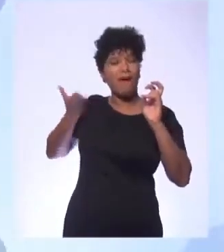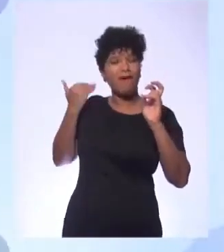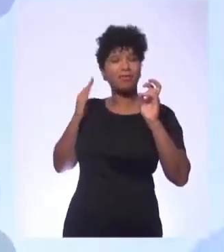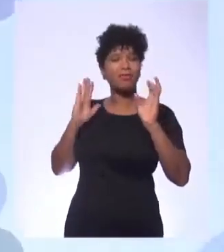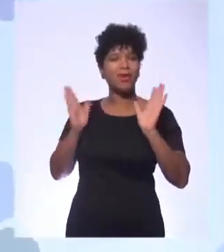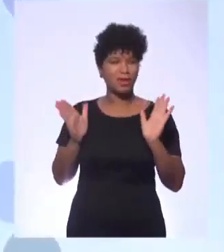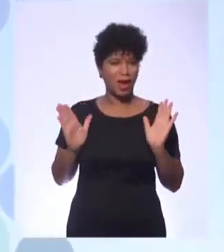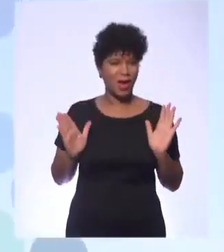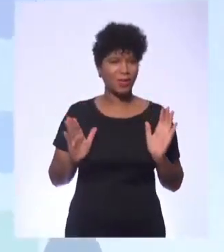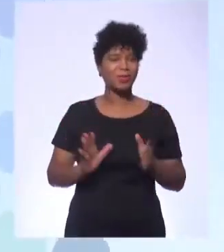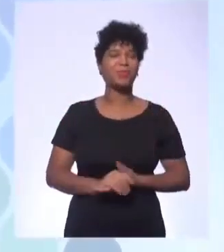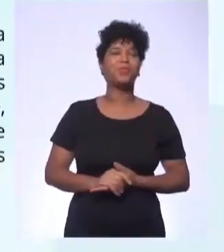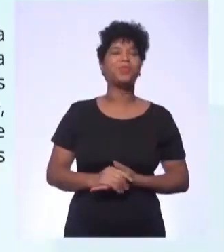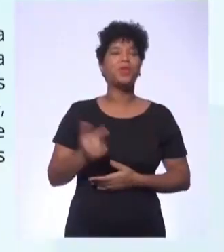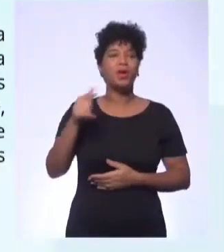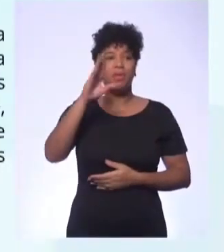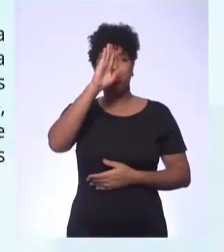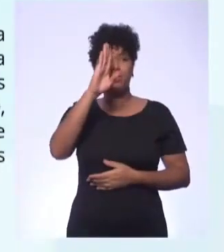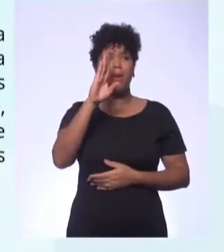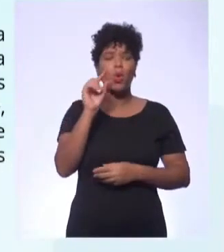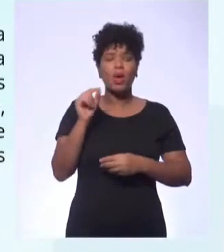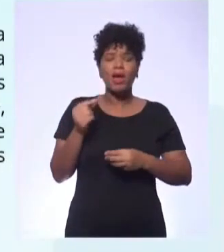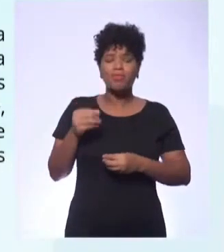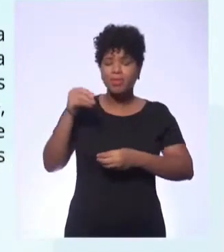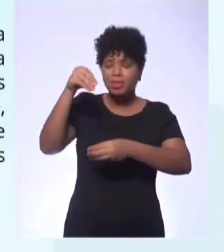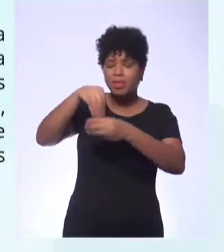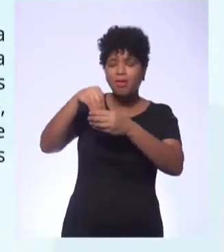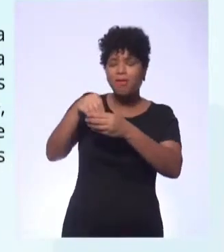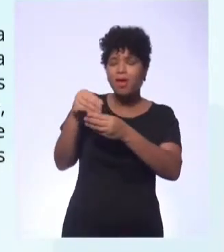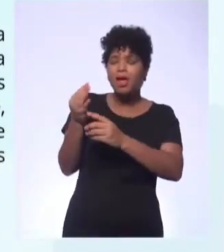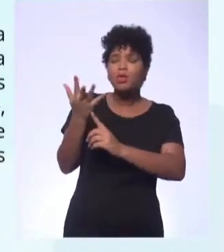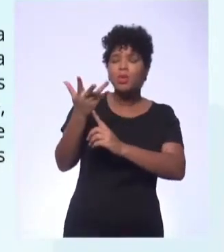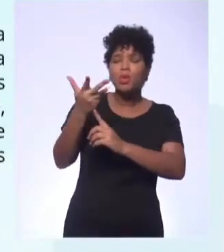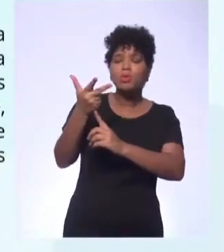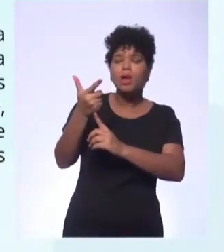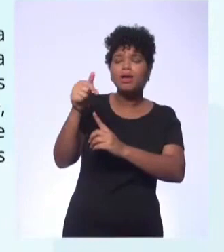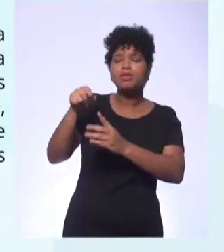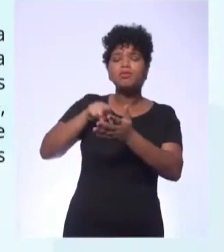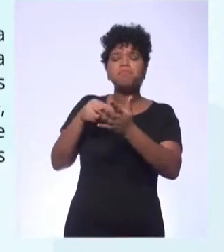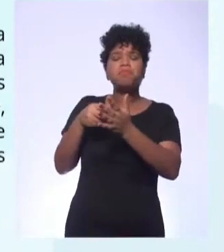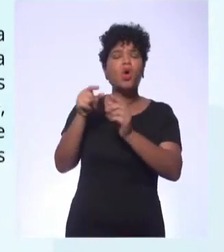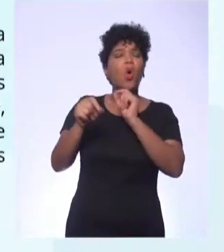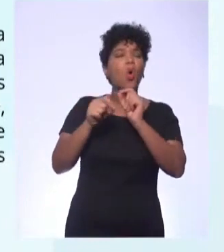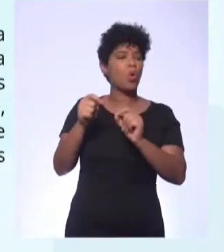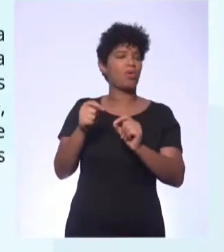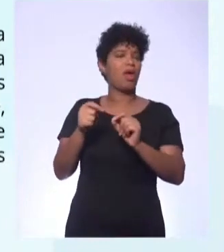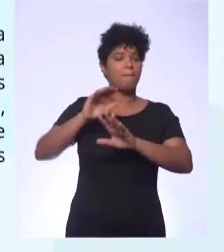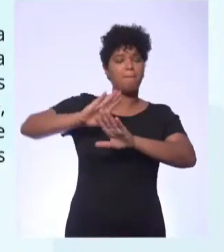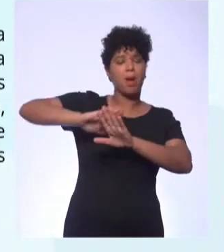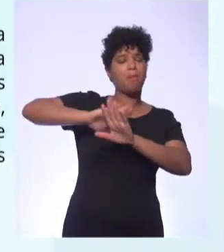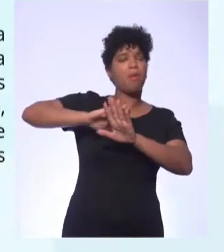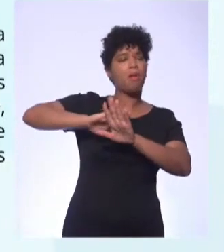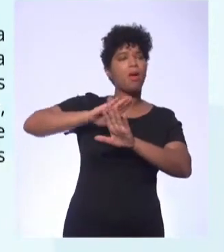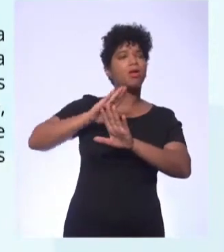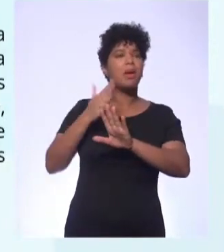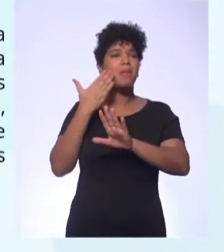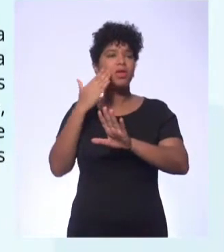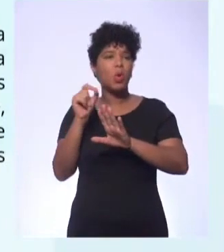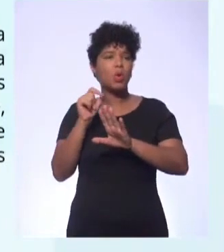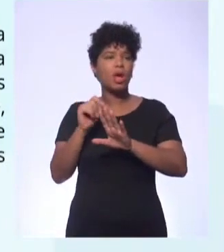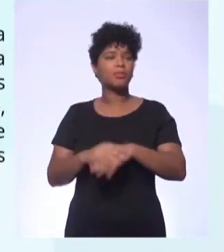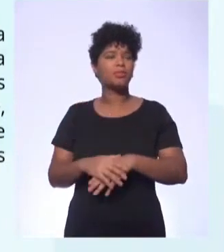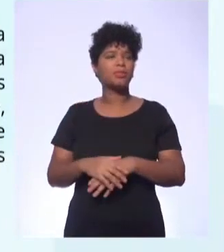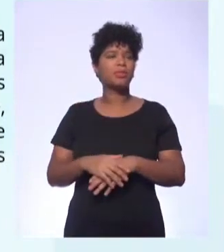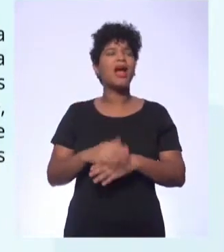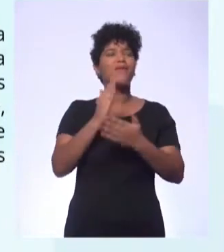bom? A subjetividade, gente, isso é muito importante dentro da obra de um artista, tá? Pegando aqui a parte, o 2 aqui, né? Vou